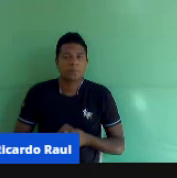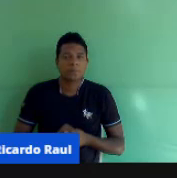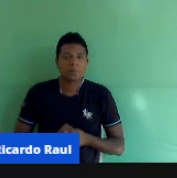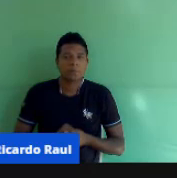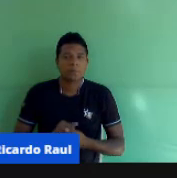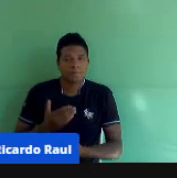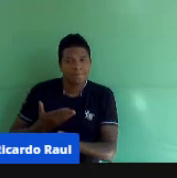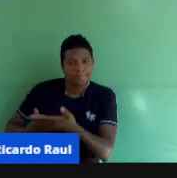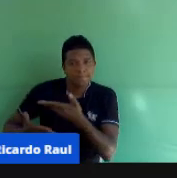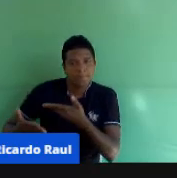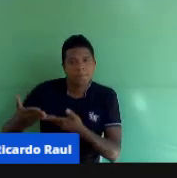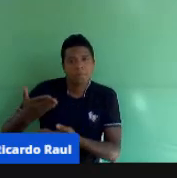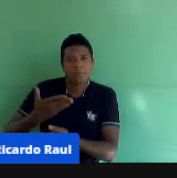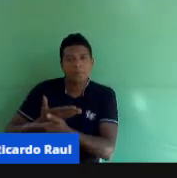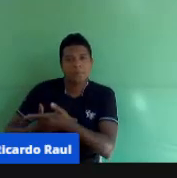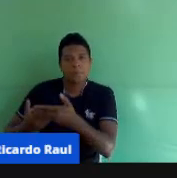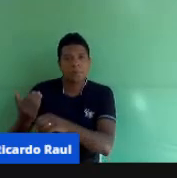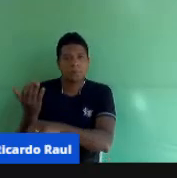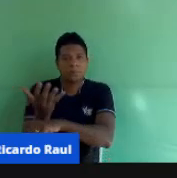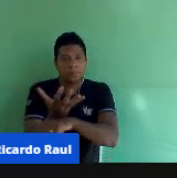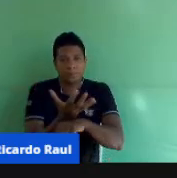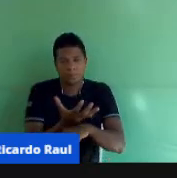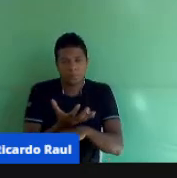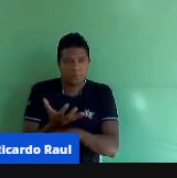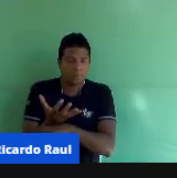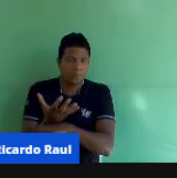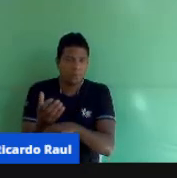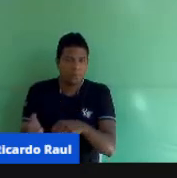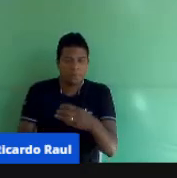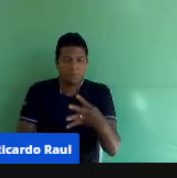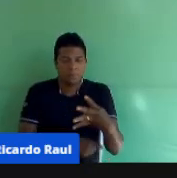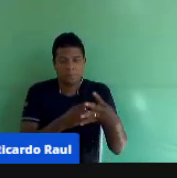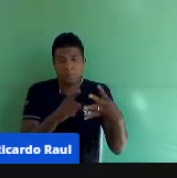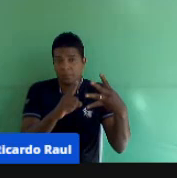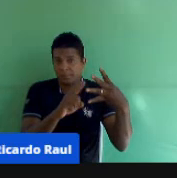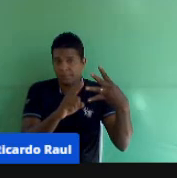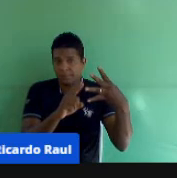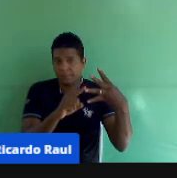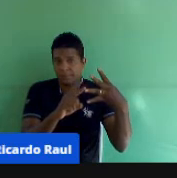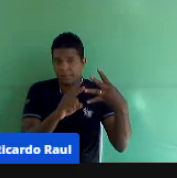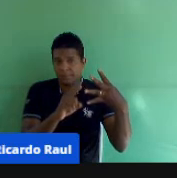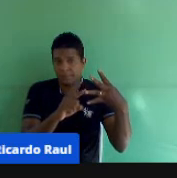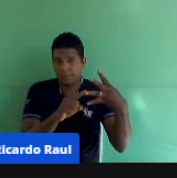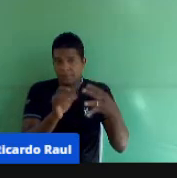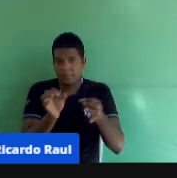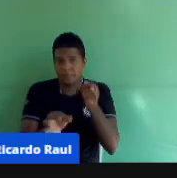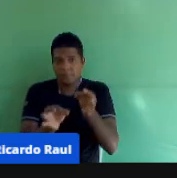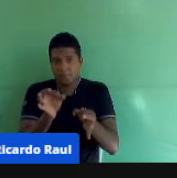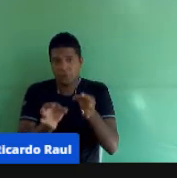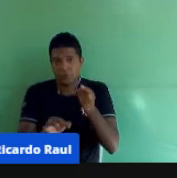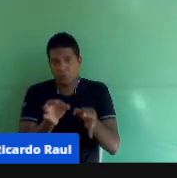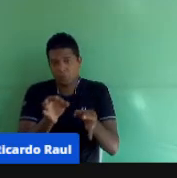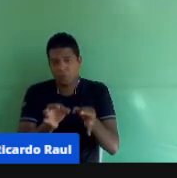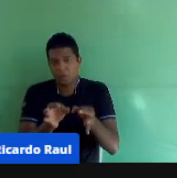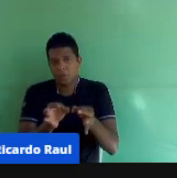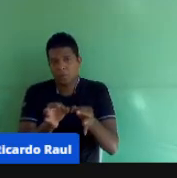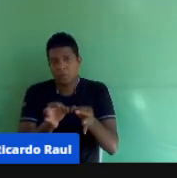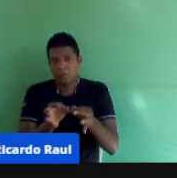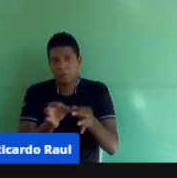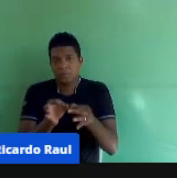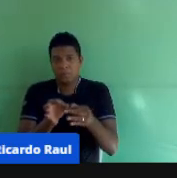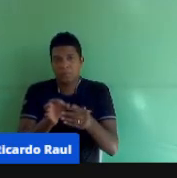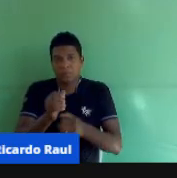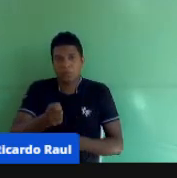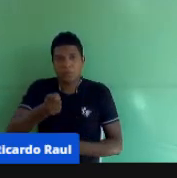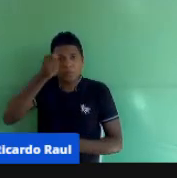articulação interdisciplinar. A terceira proposta dela é o tribunal e julgamento, que também desperta